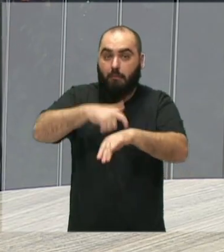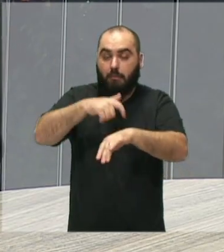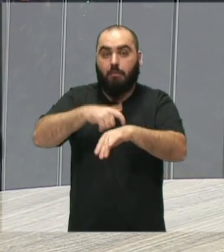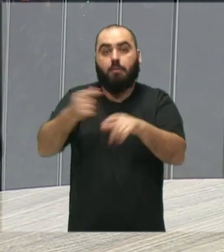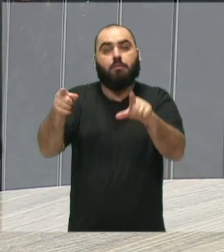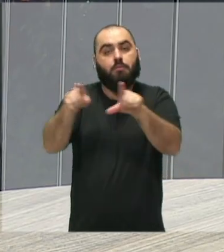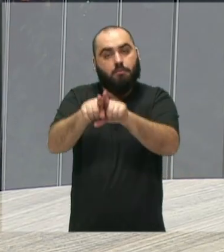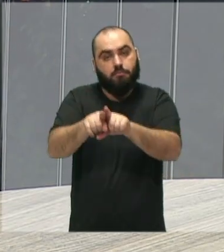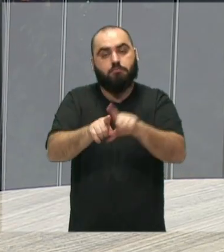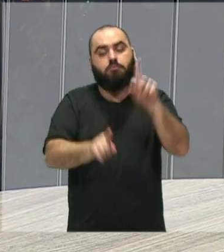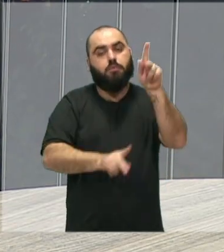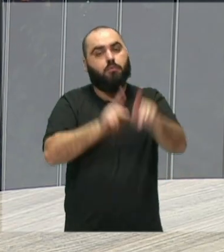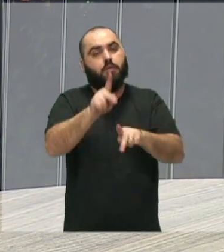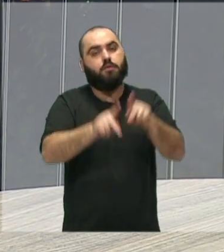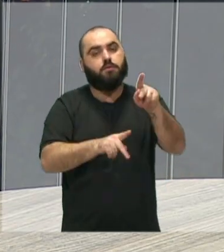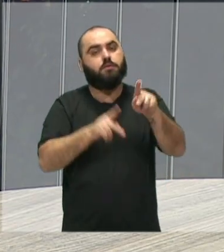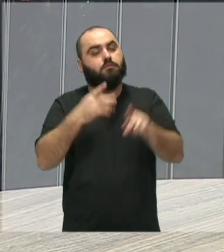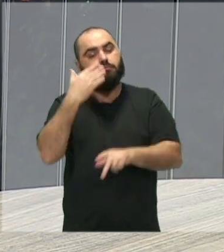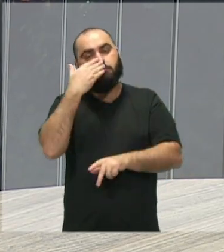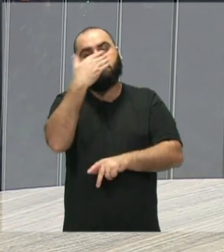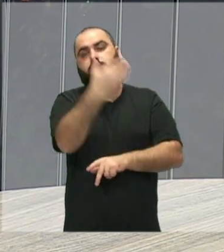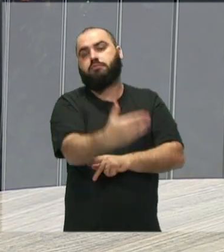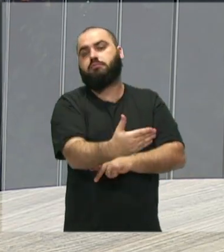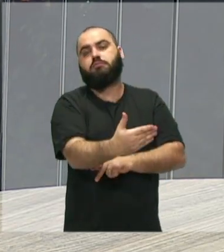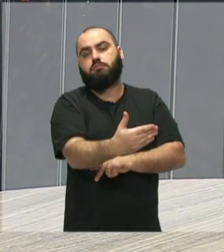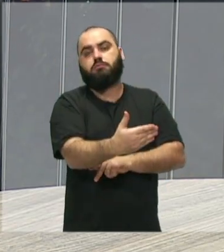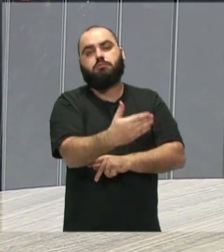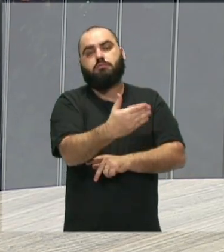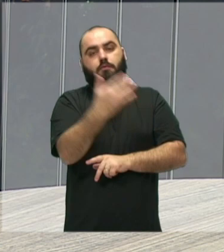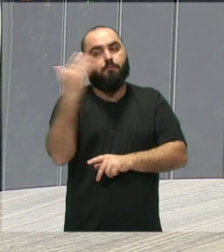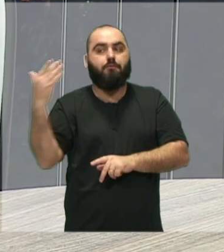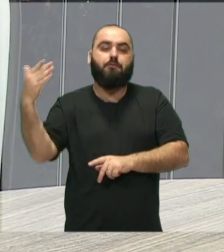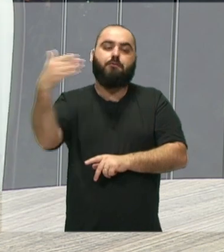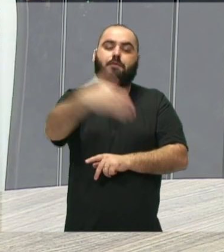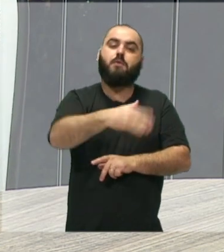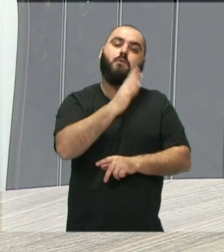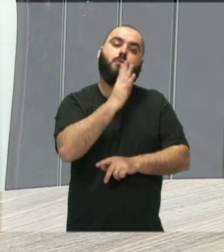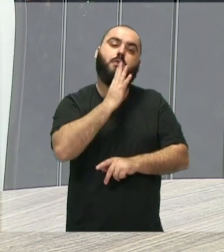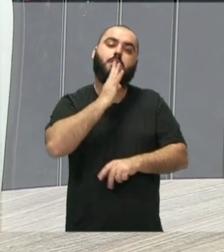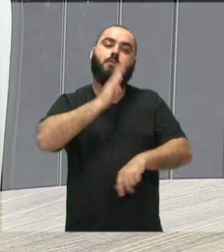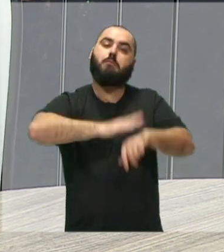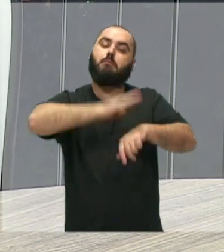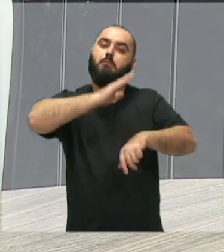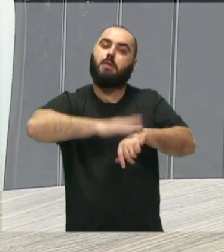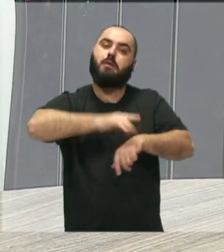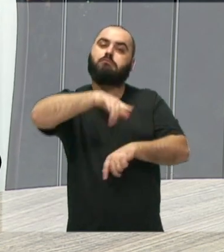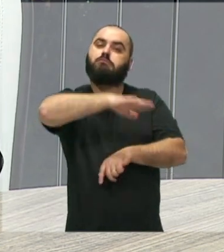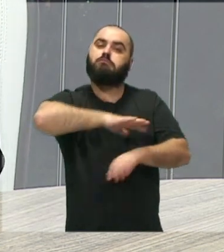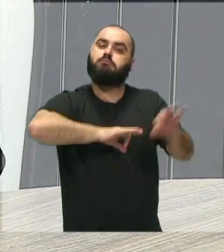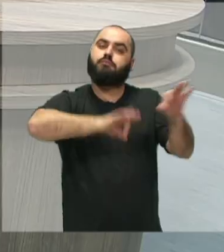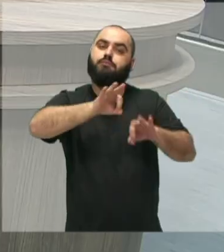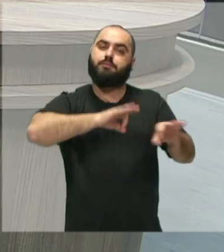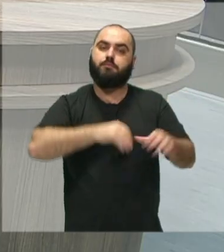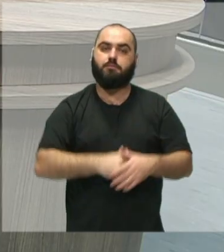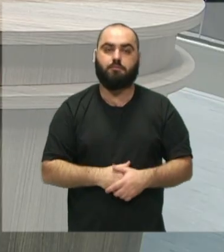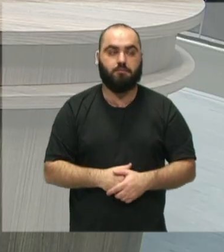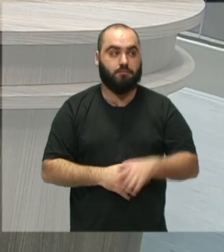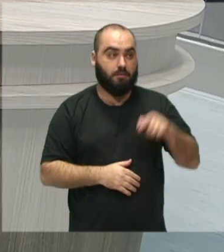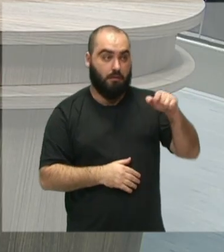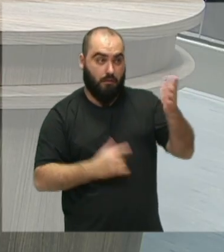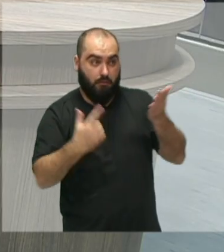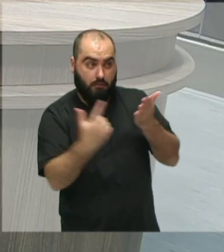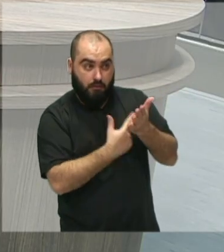E o próprio público externo está ali vindo e conhecendo um pouco mais do que foi o plano. Esse livro ele vai retratar